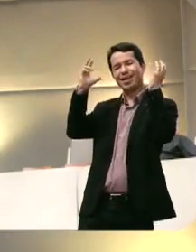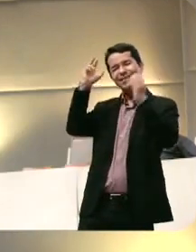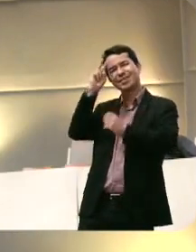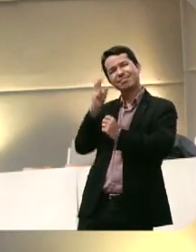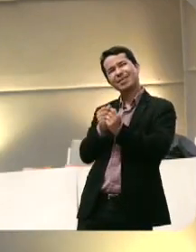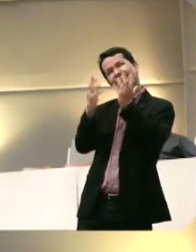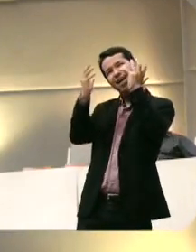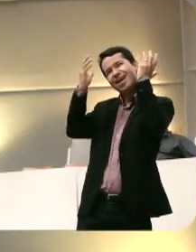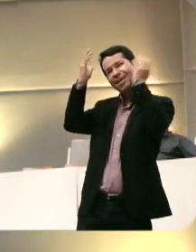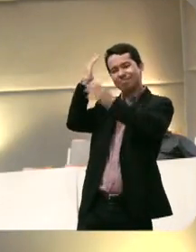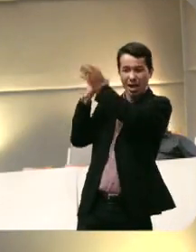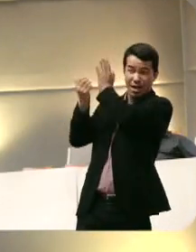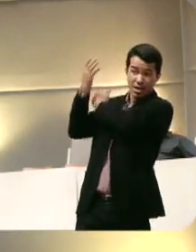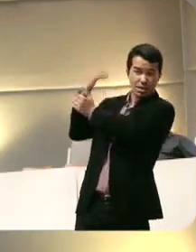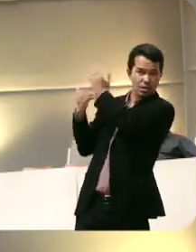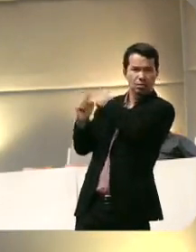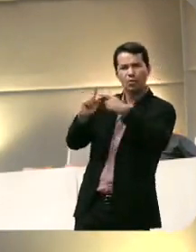aqui.